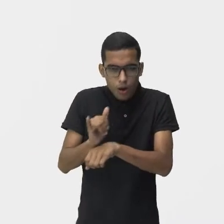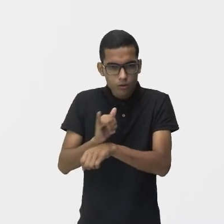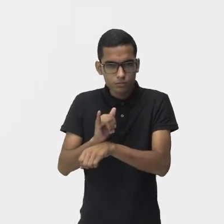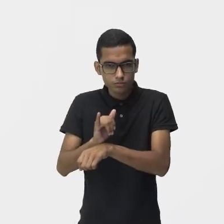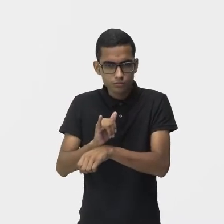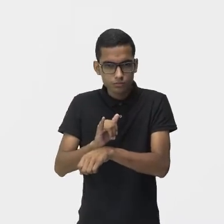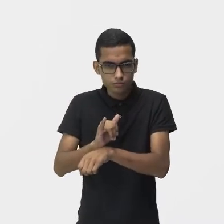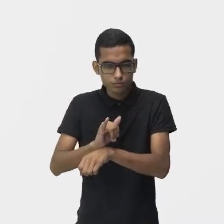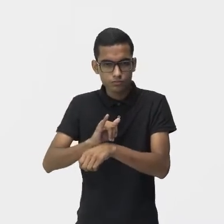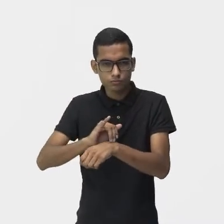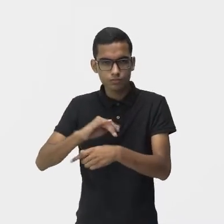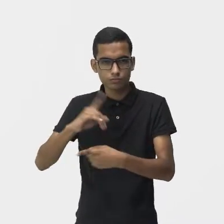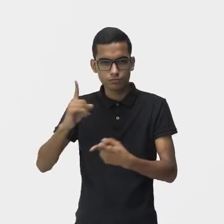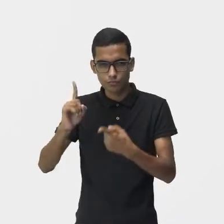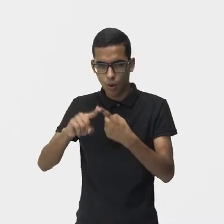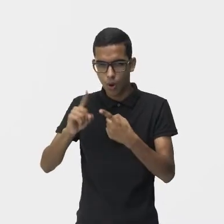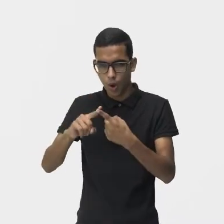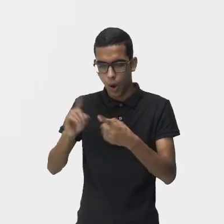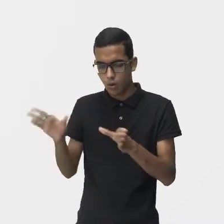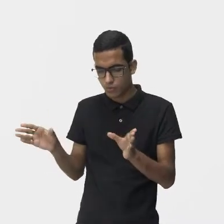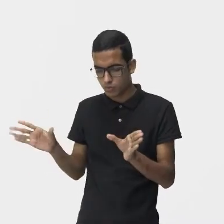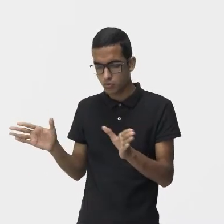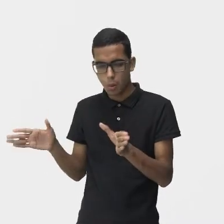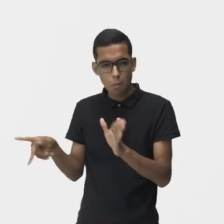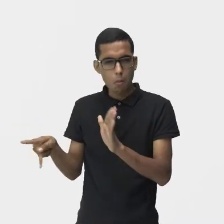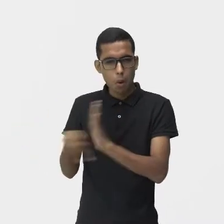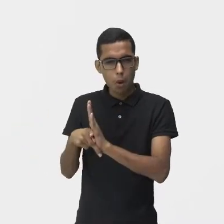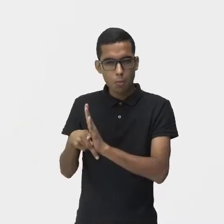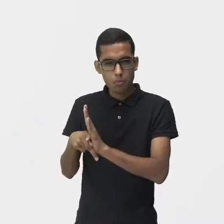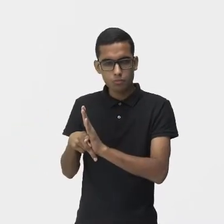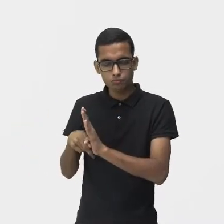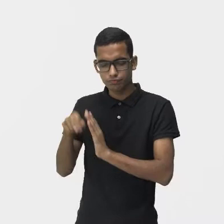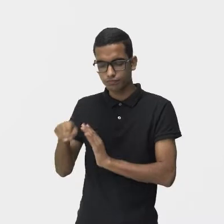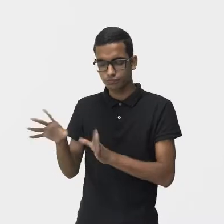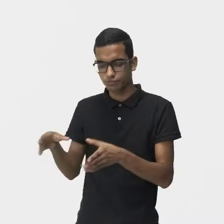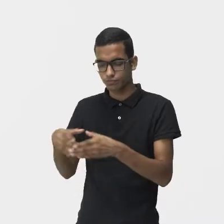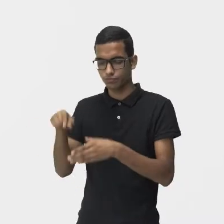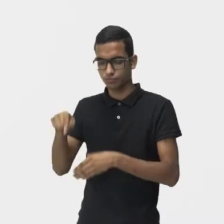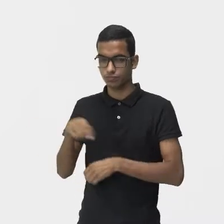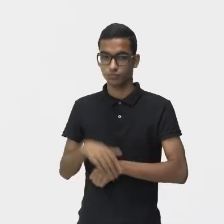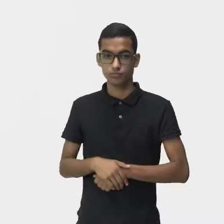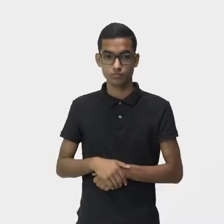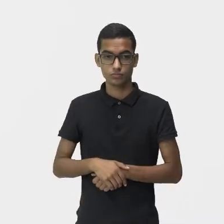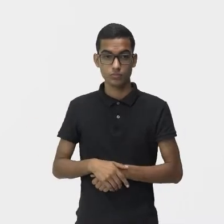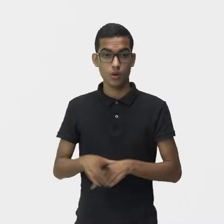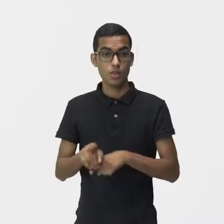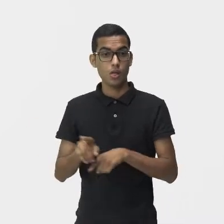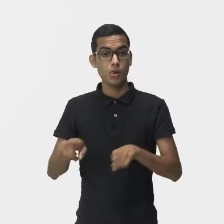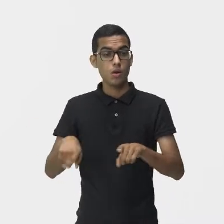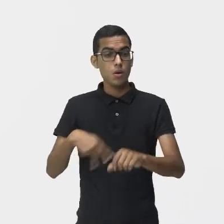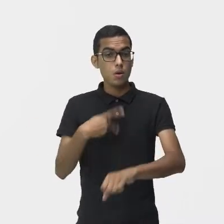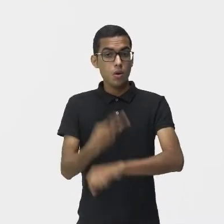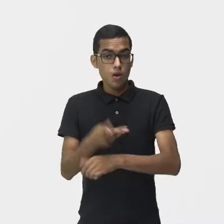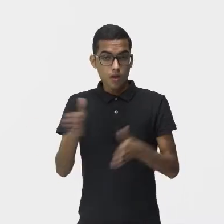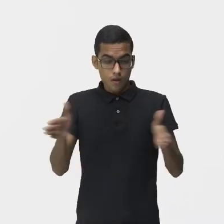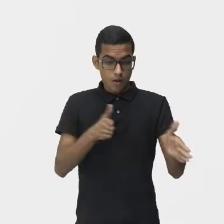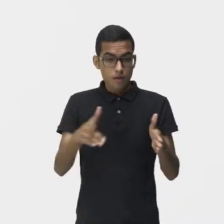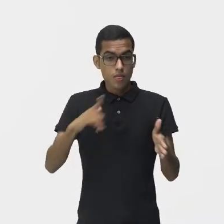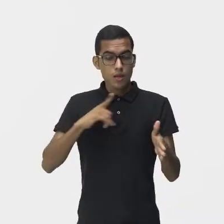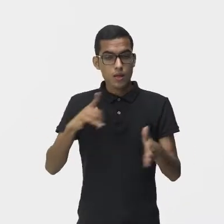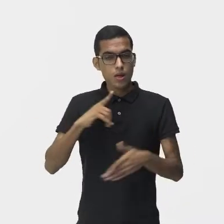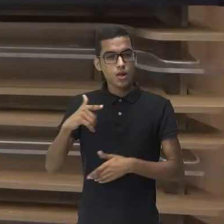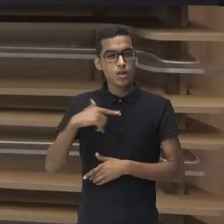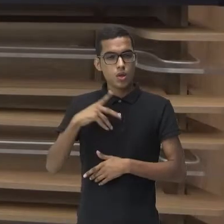França iria passar por um período conhecido como o terror, porque os jacobinos iriam